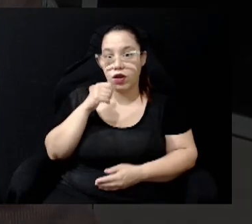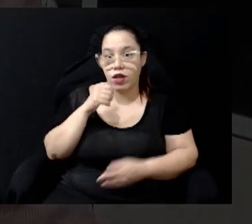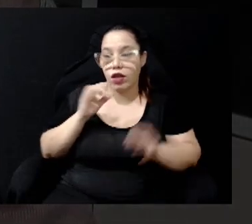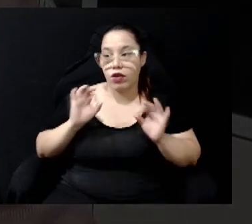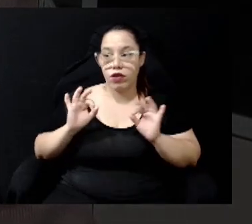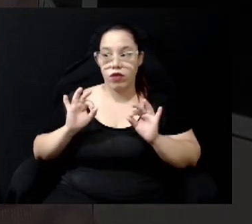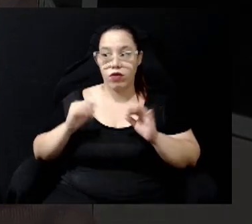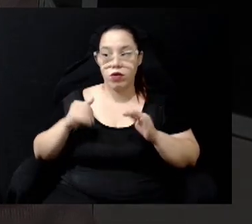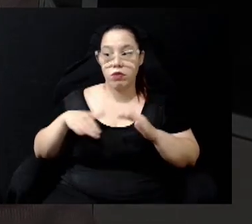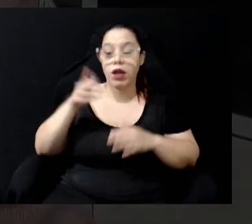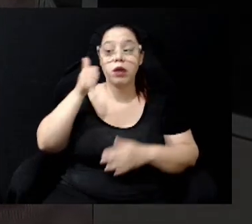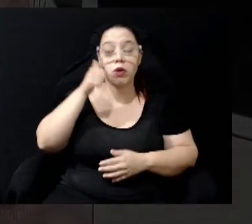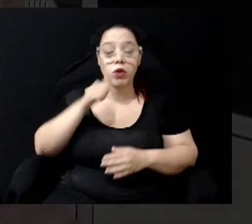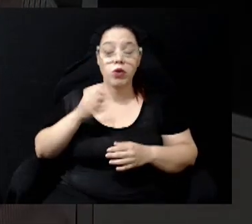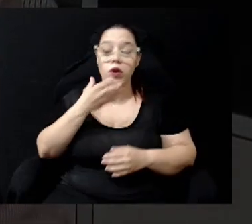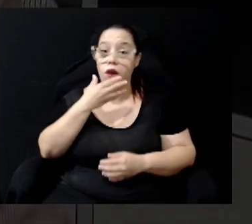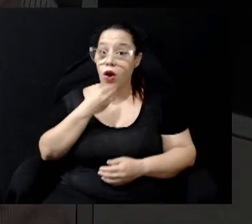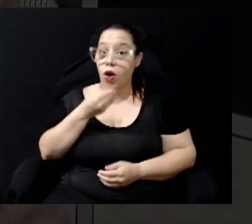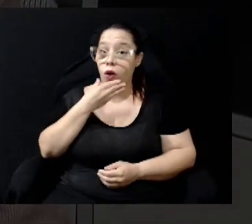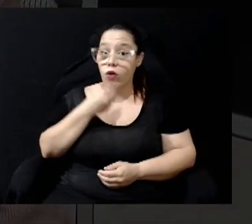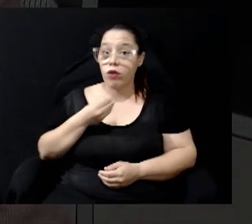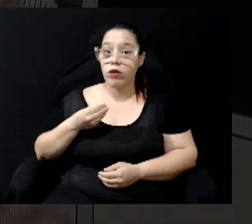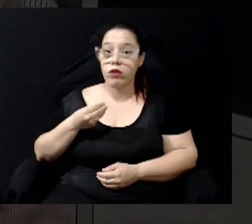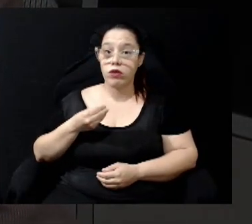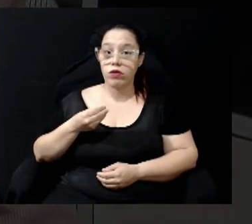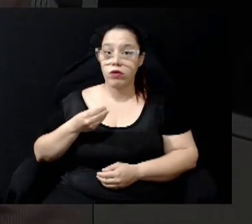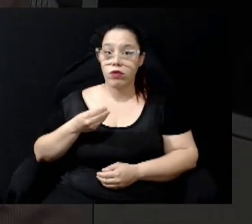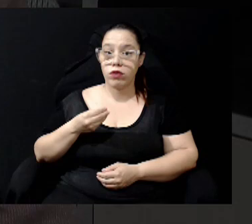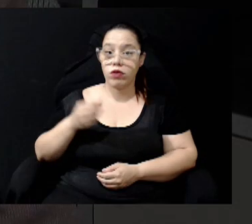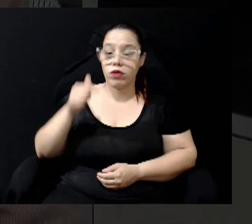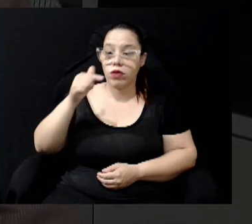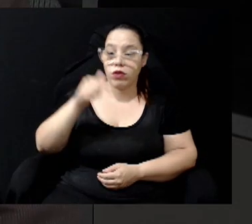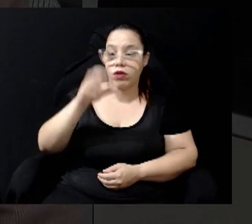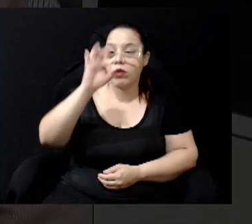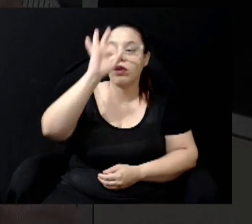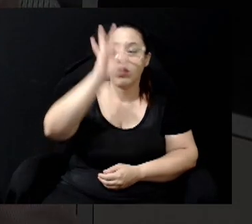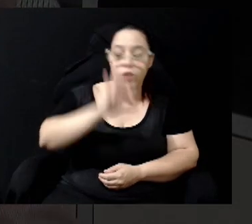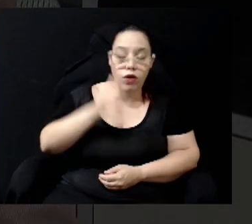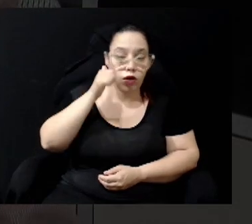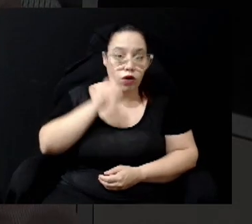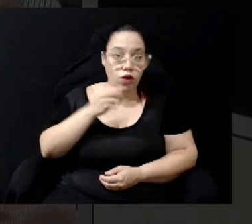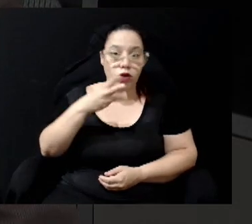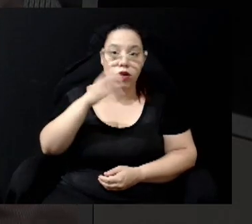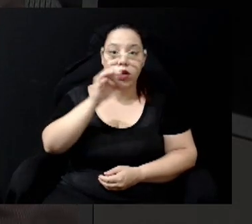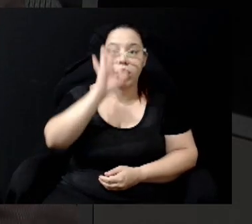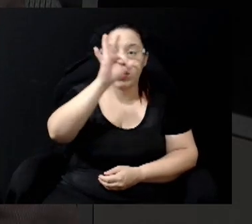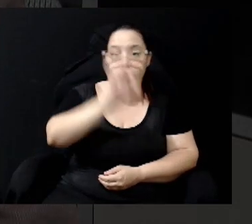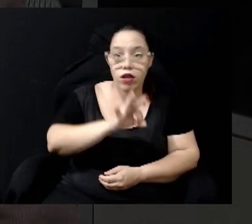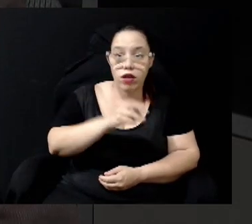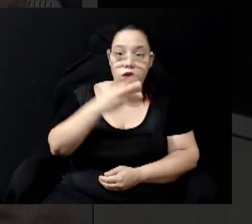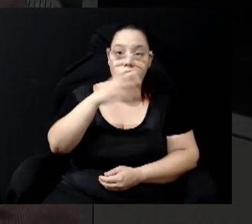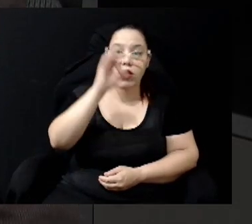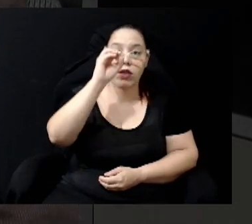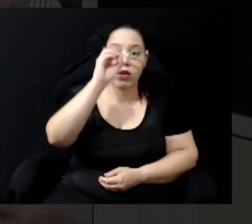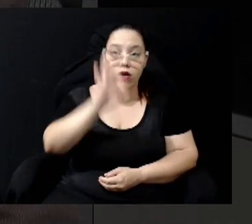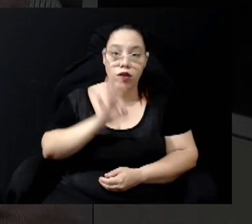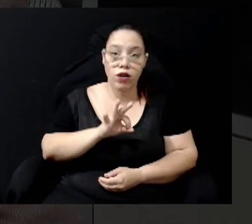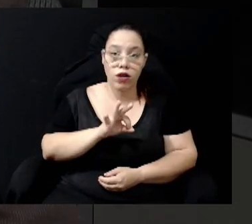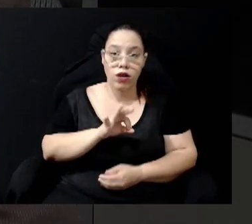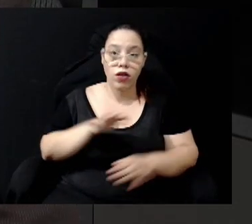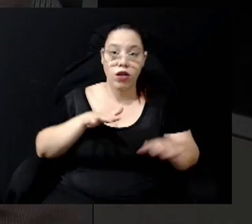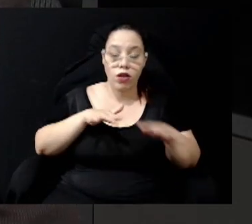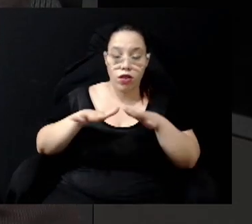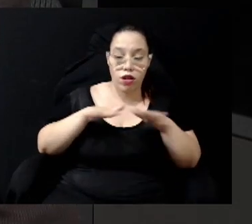mulheres do que homens, então teriam 70% de mulheres e 30% de homens. Então é 30% na proporção de 30%